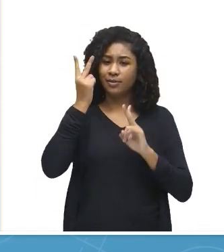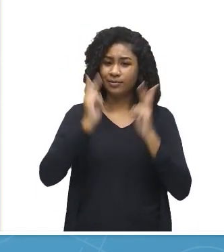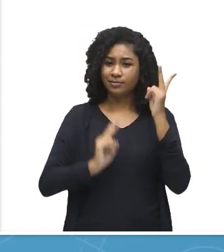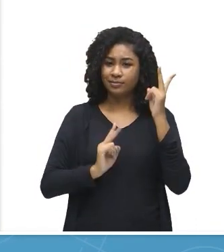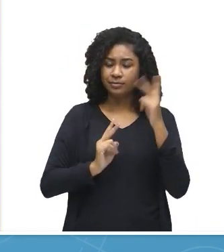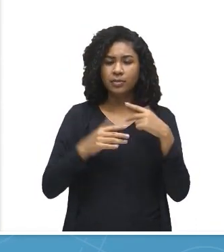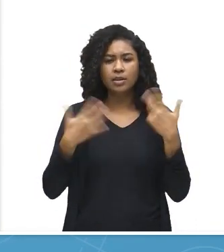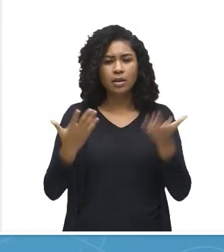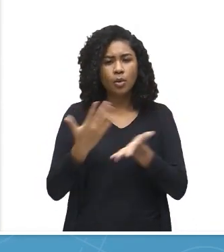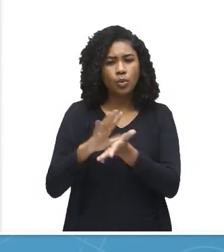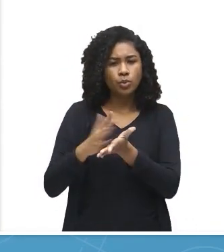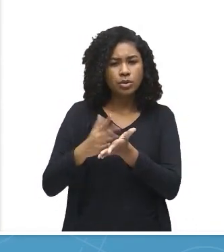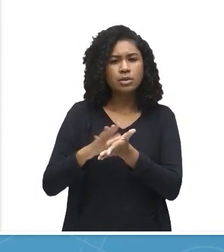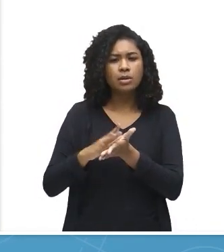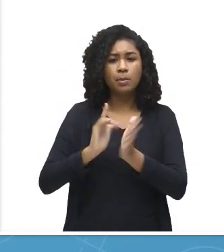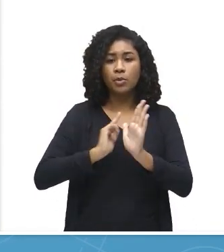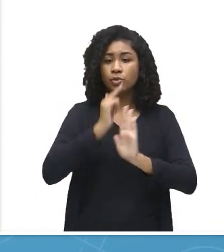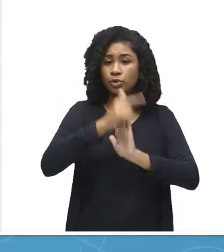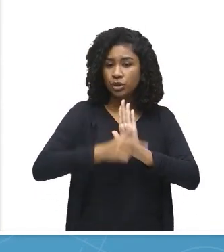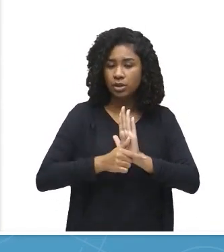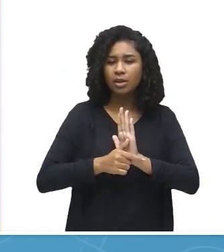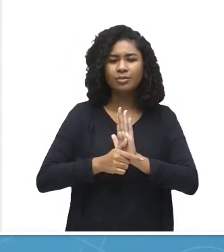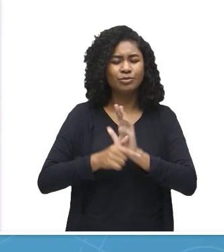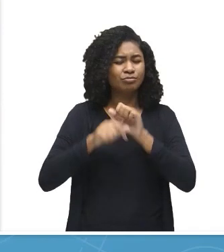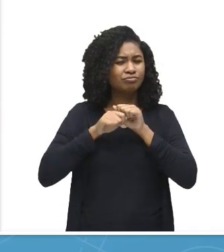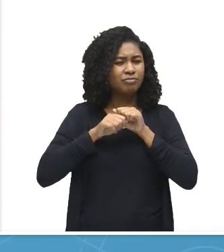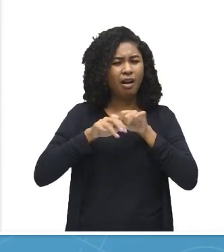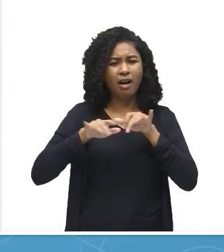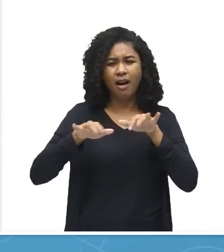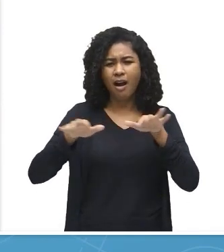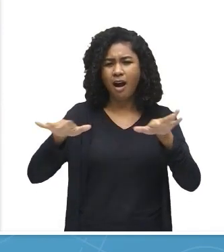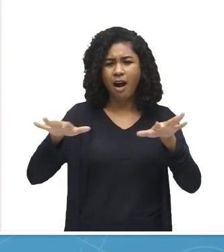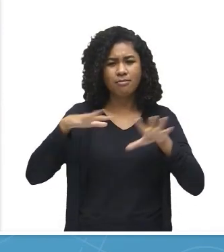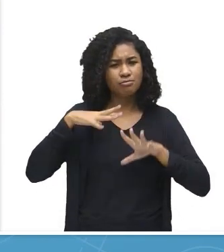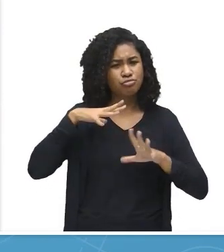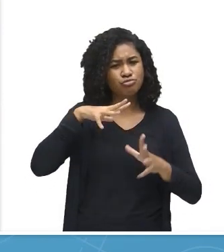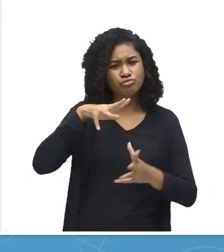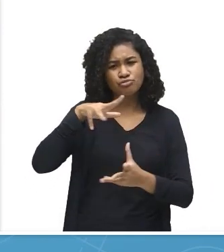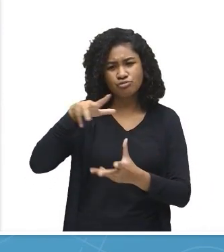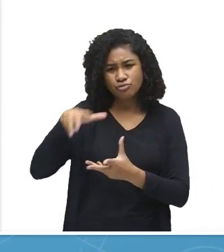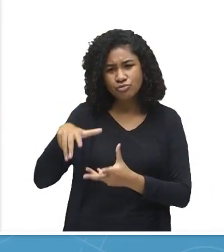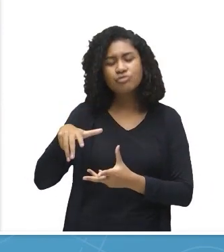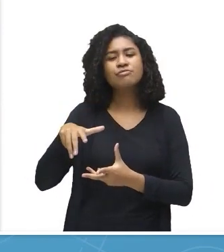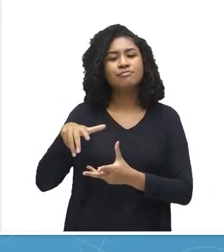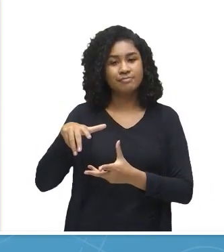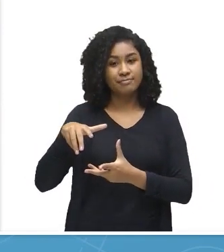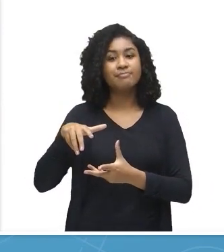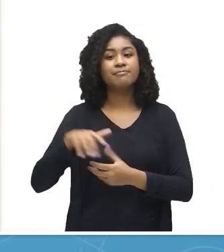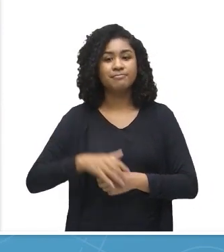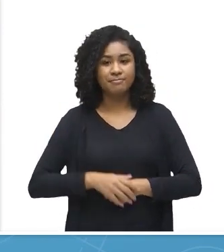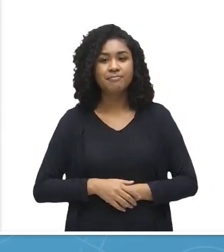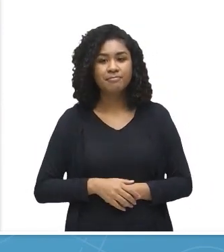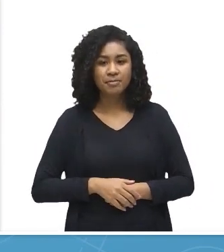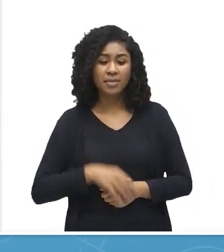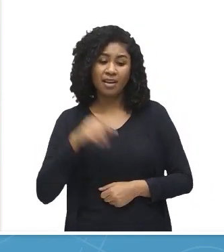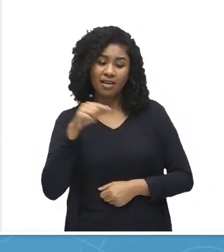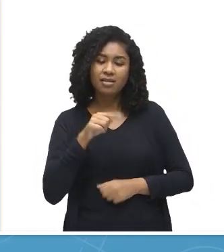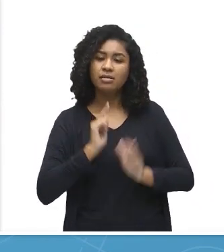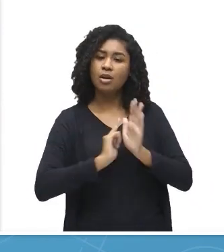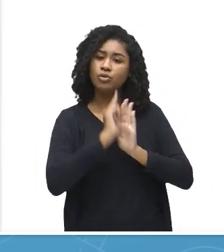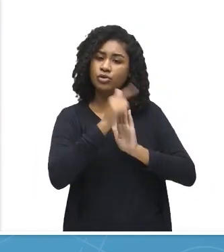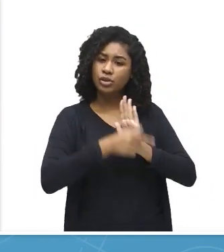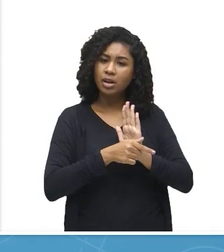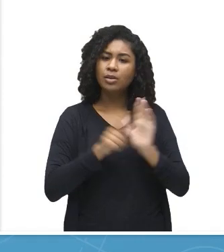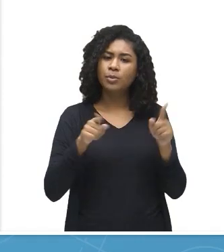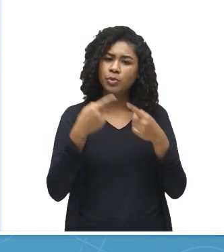um gênero musical muito difundido, tanto no Brasil quanto no resto do mundo. É um gênero que é muito apreciado,